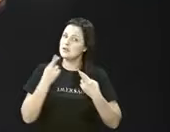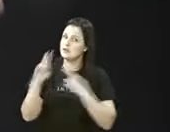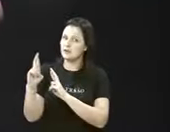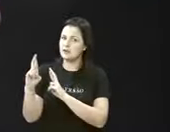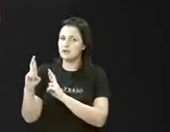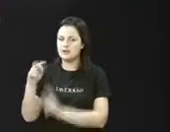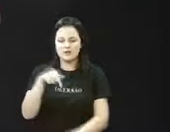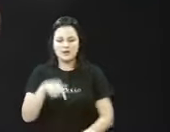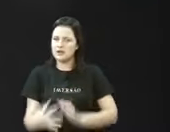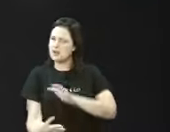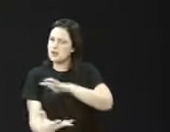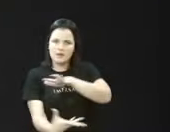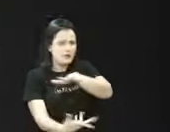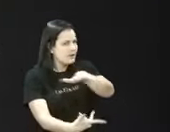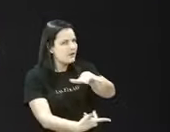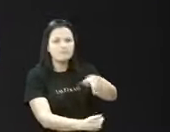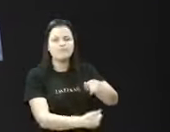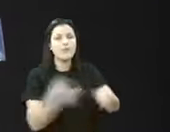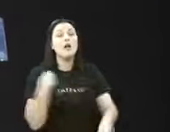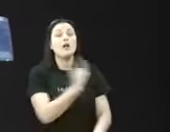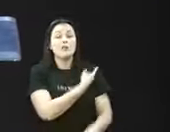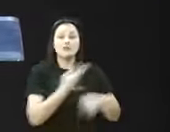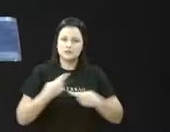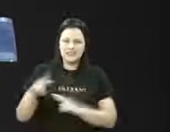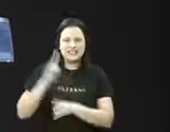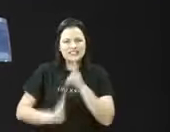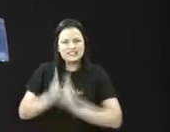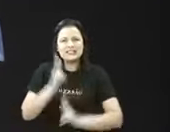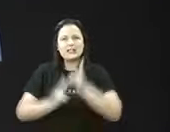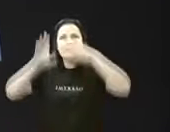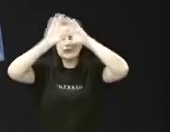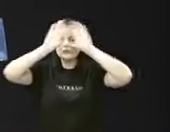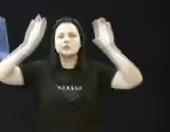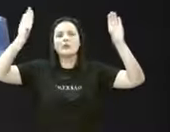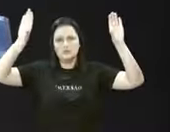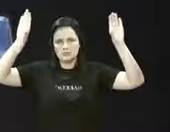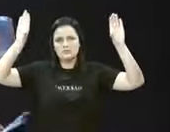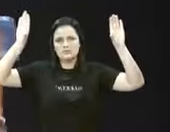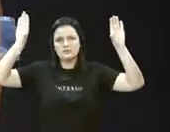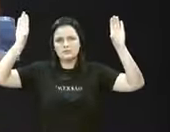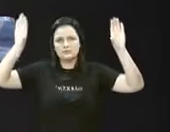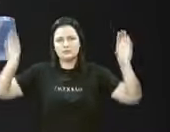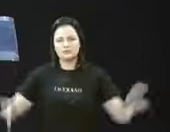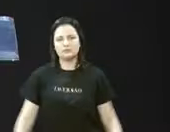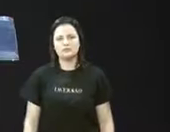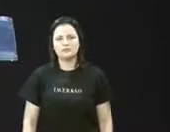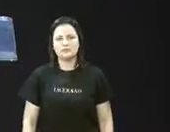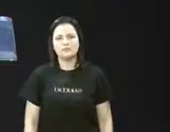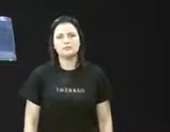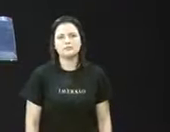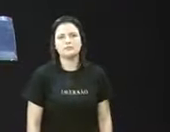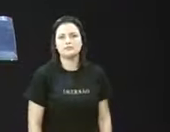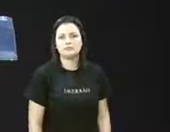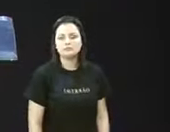terra. A nossa esperança sempre esteve no céu. Oh, mistério de Deus. Se